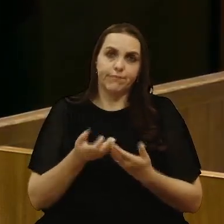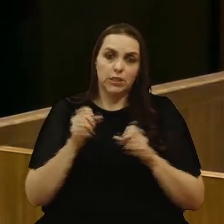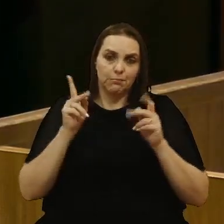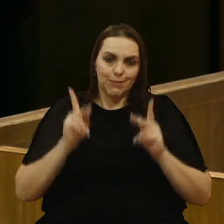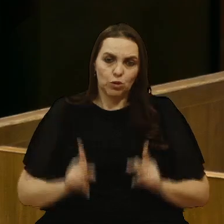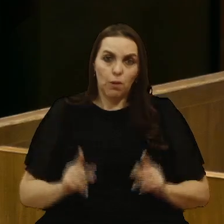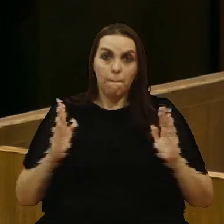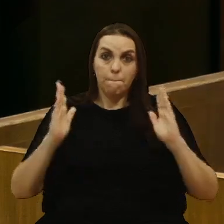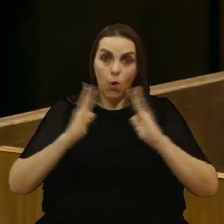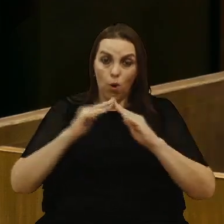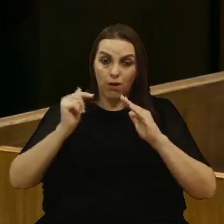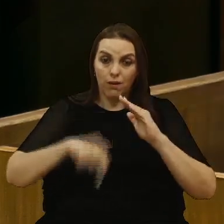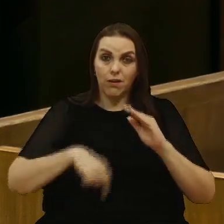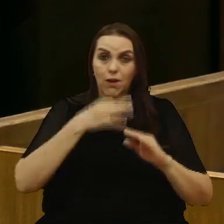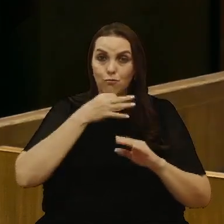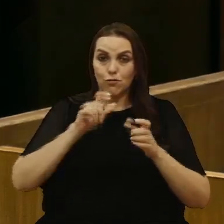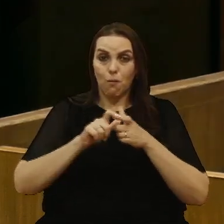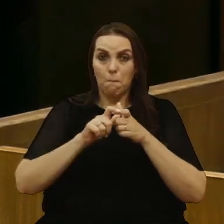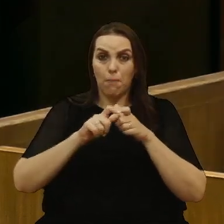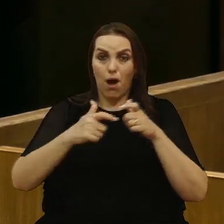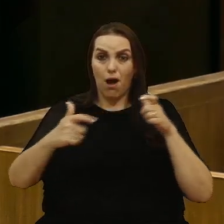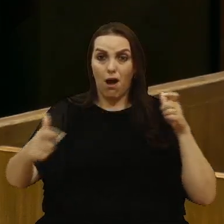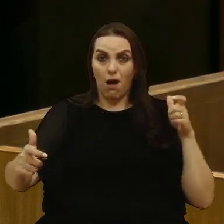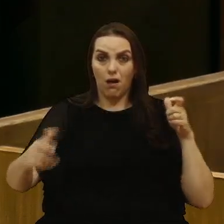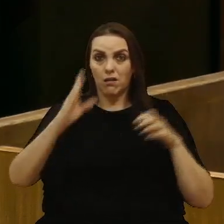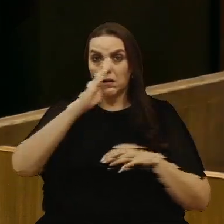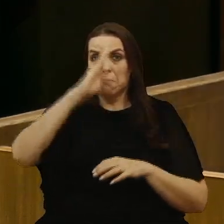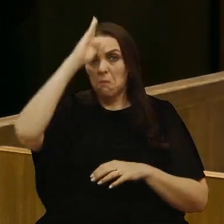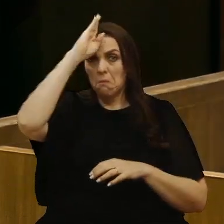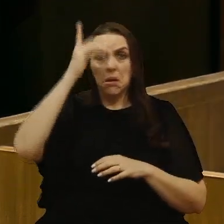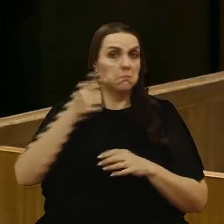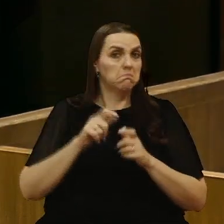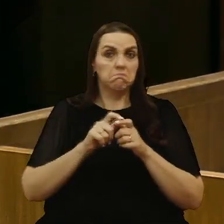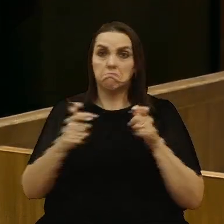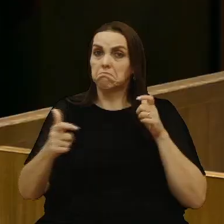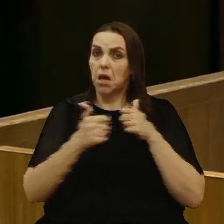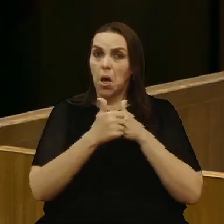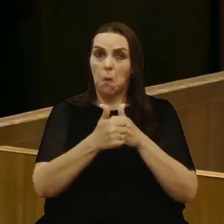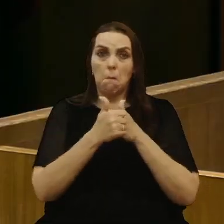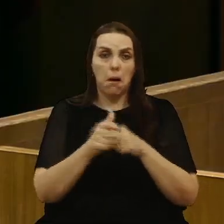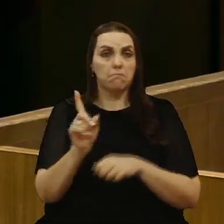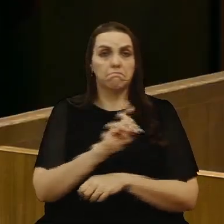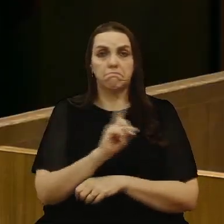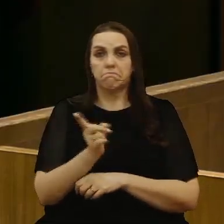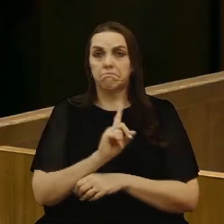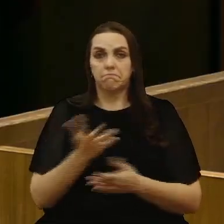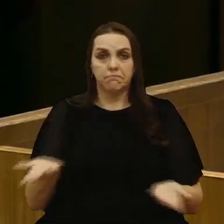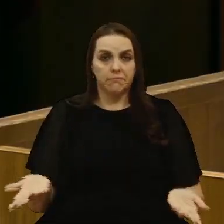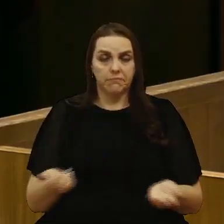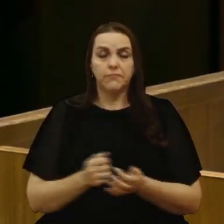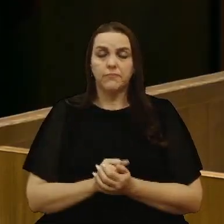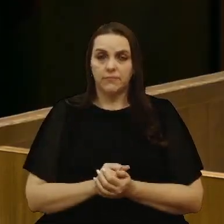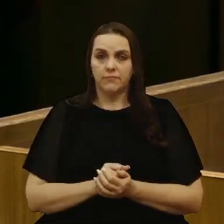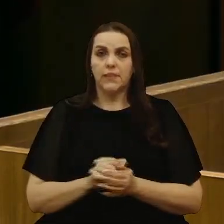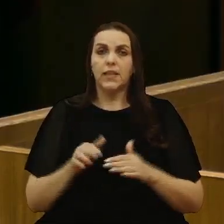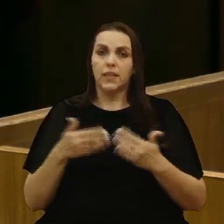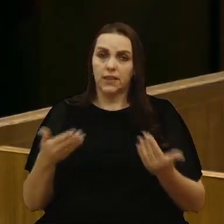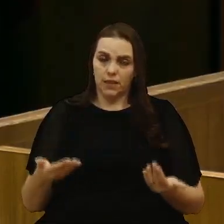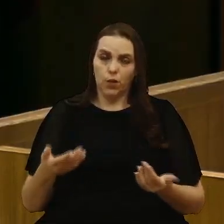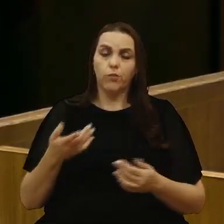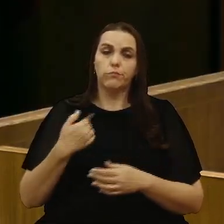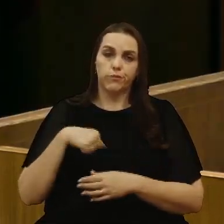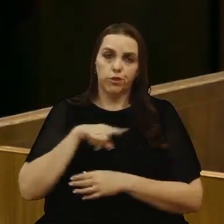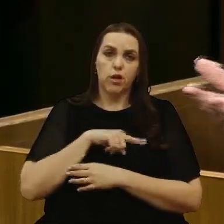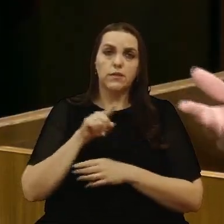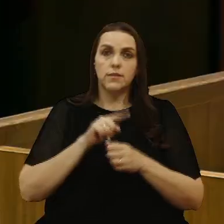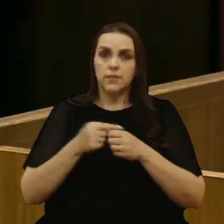de Caxias foi crescendo e os bombeiros não foi acompanhando este número. E a gente está, assim, com uma